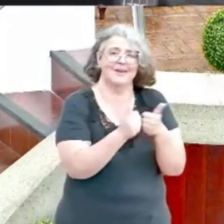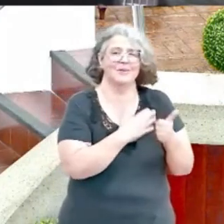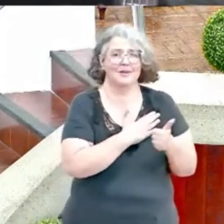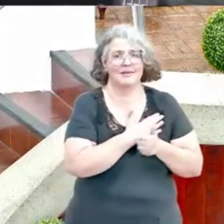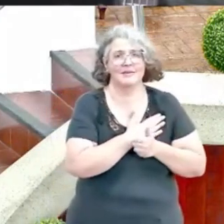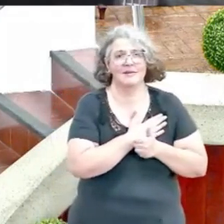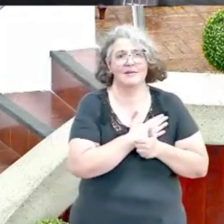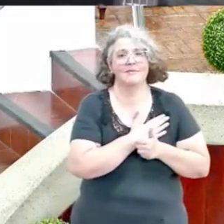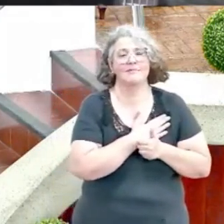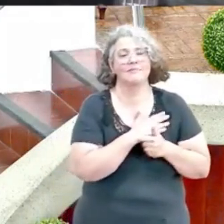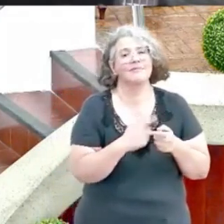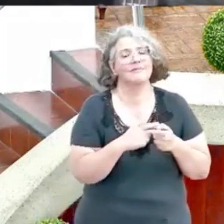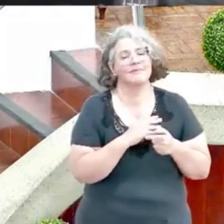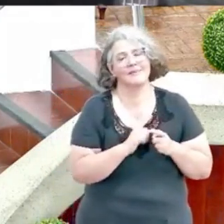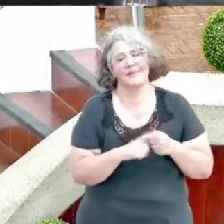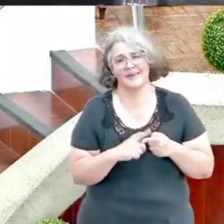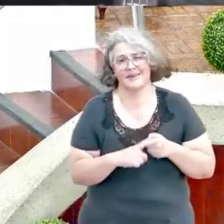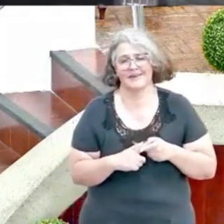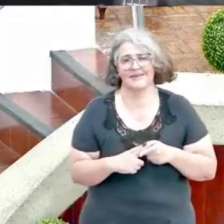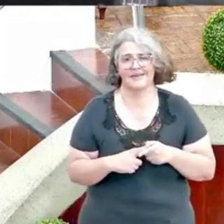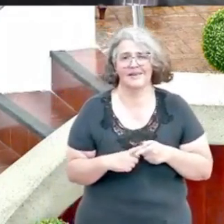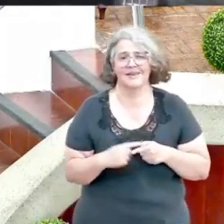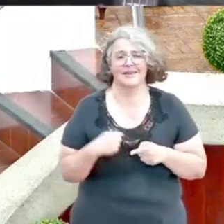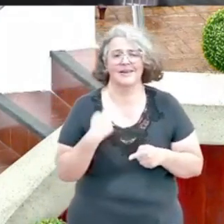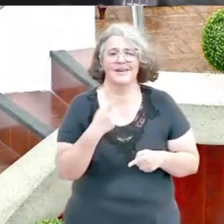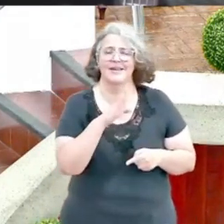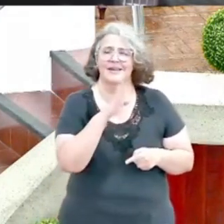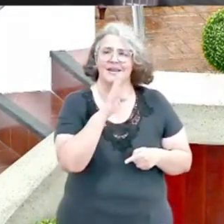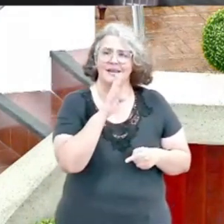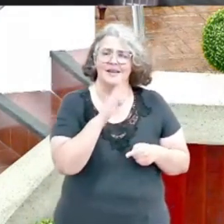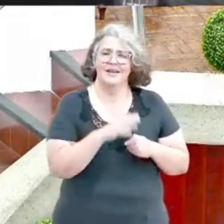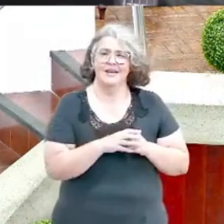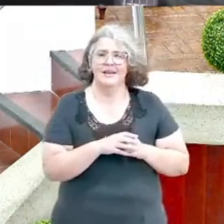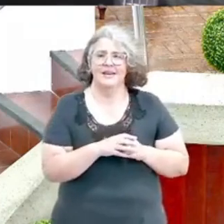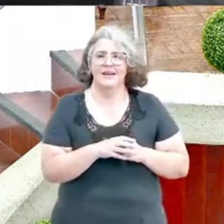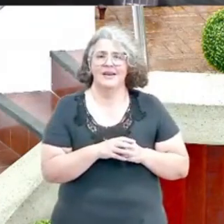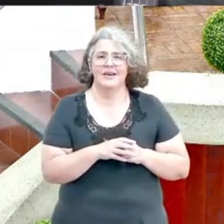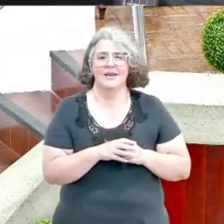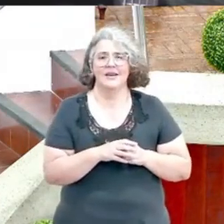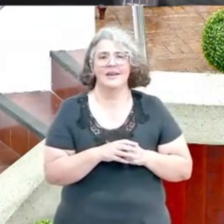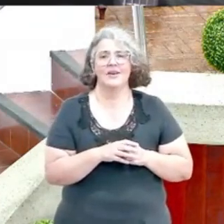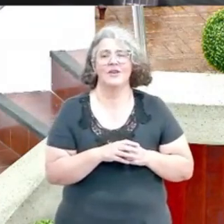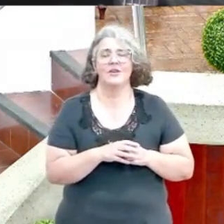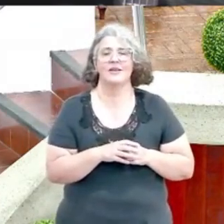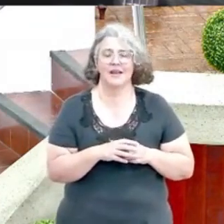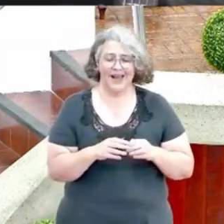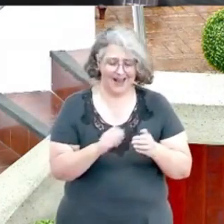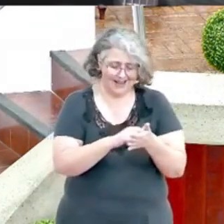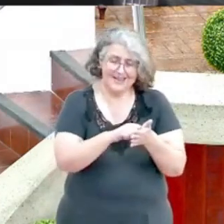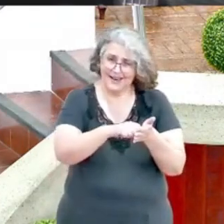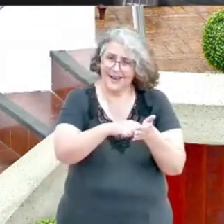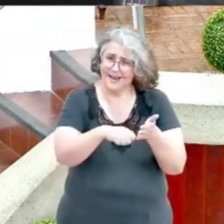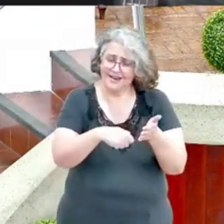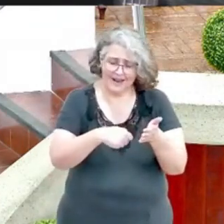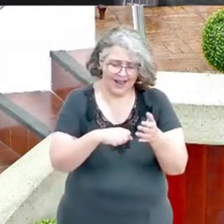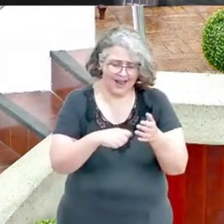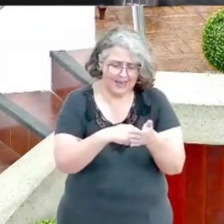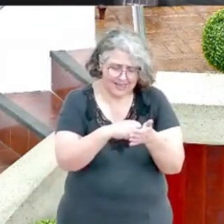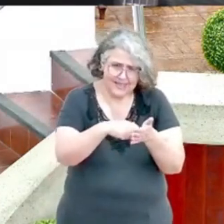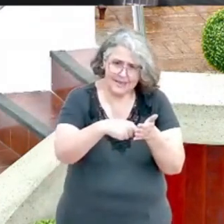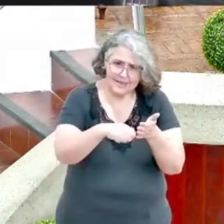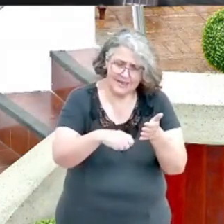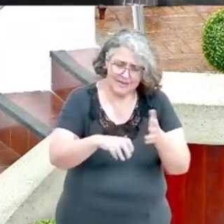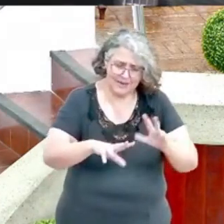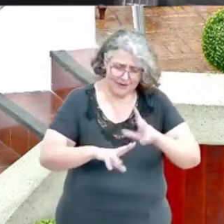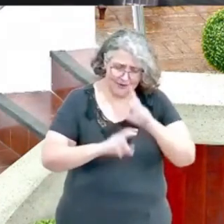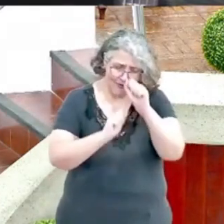carta. Nós vemos que a carta, em termos gerais, é escrita para fortalecer a igreja, fortemente perseguida em